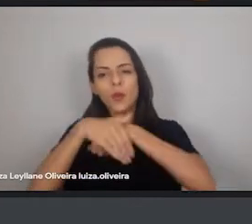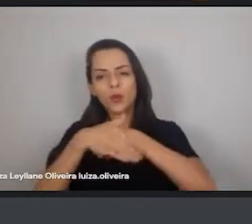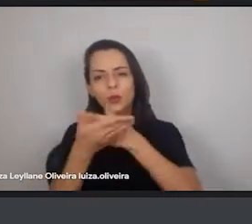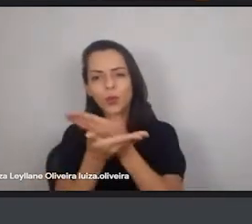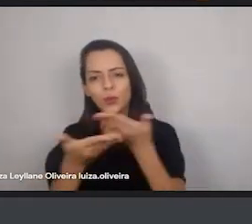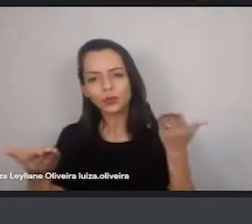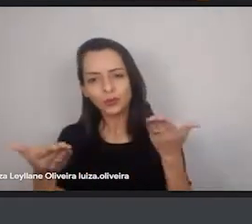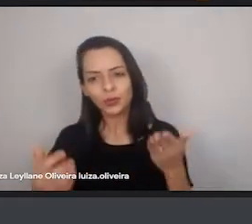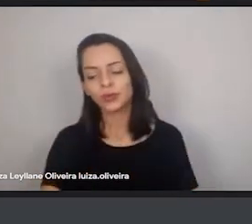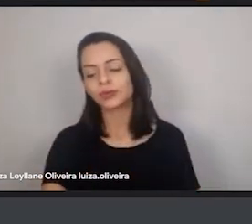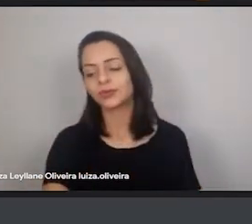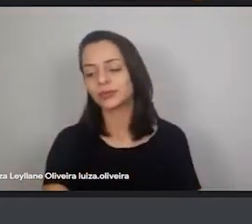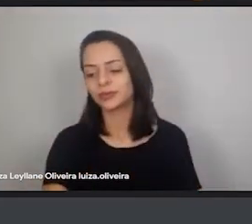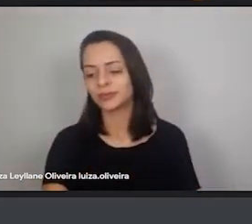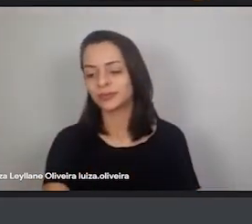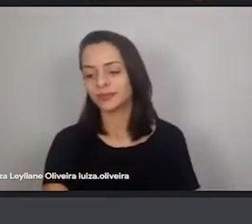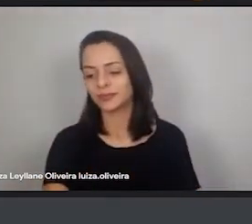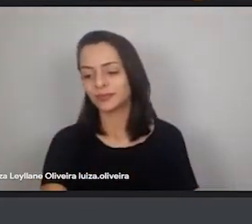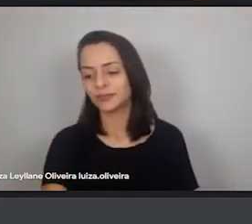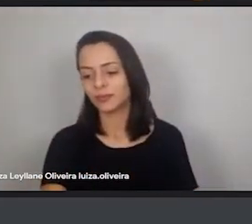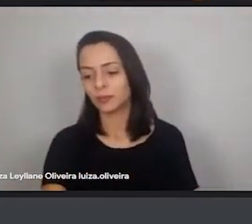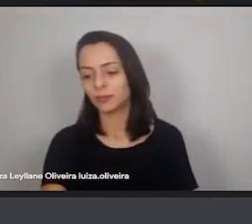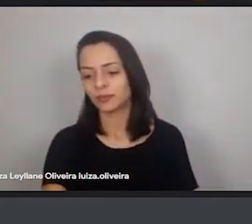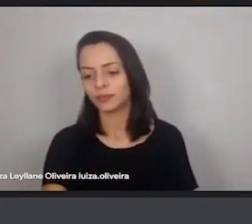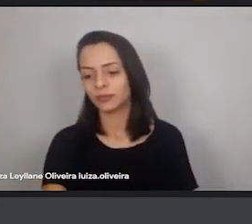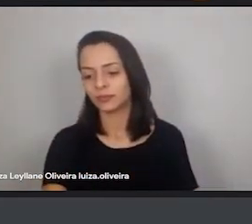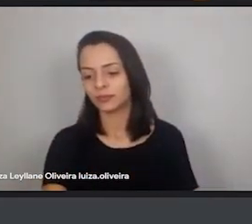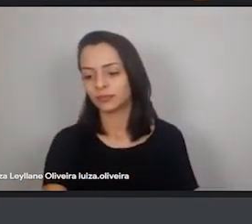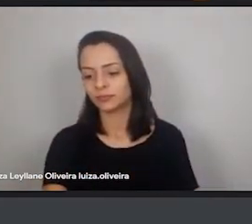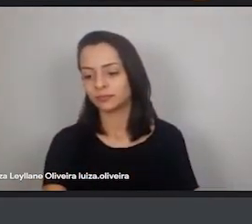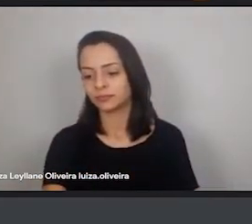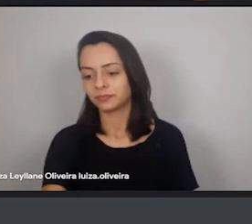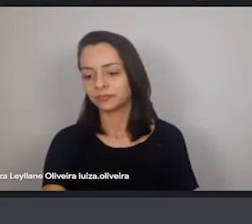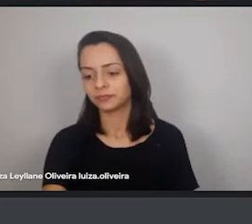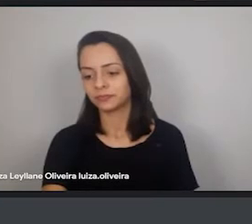um prazer estar aqui com vocês.